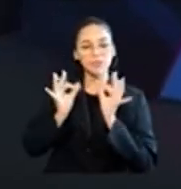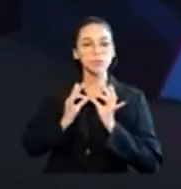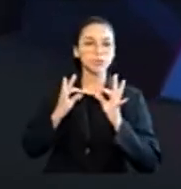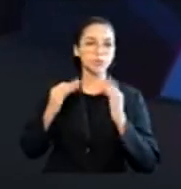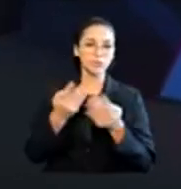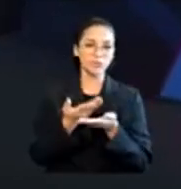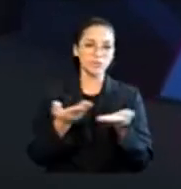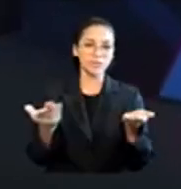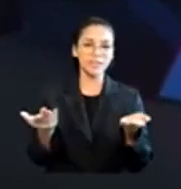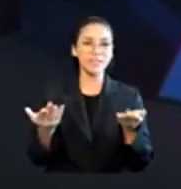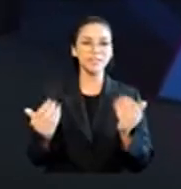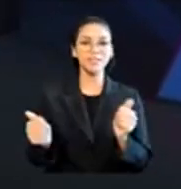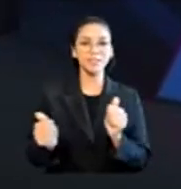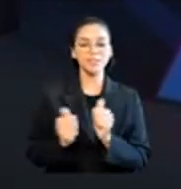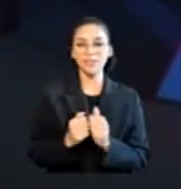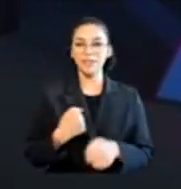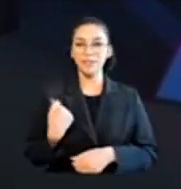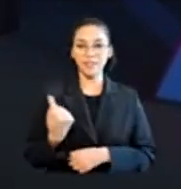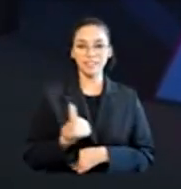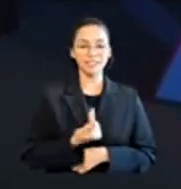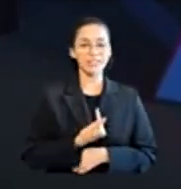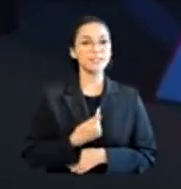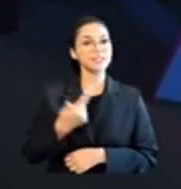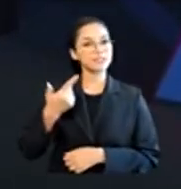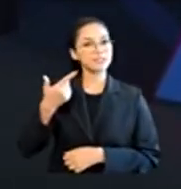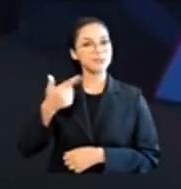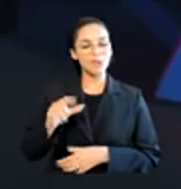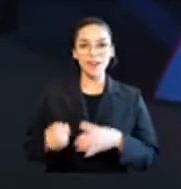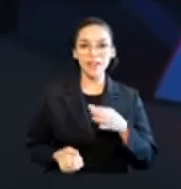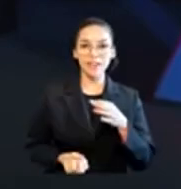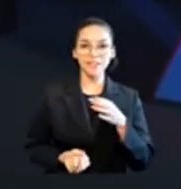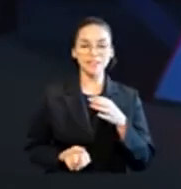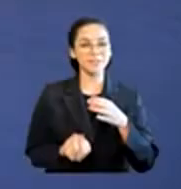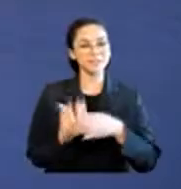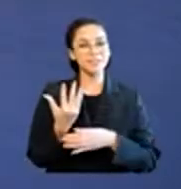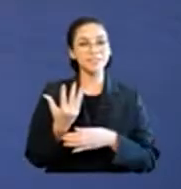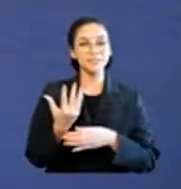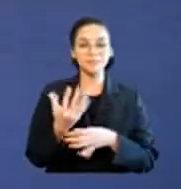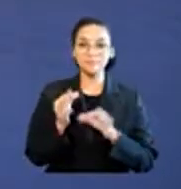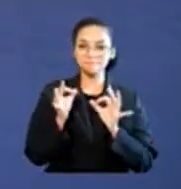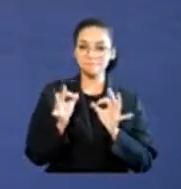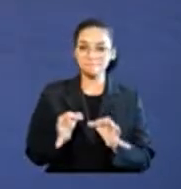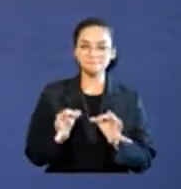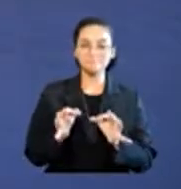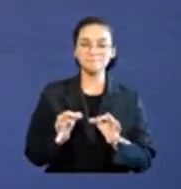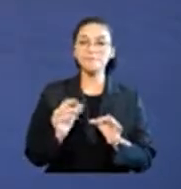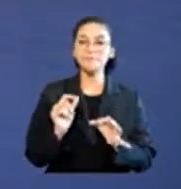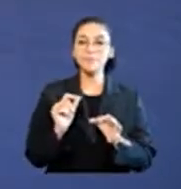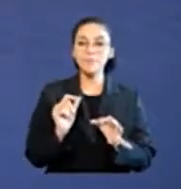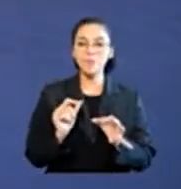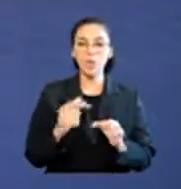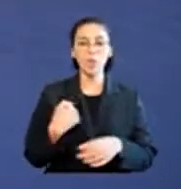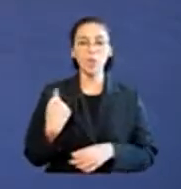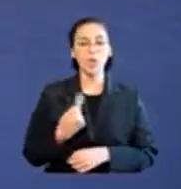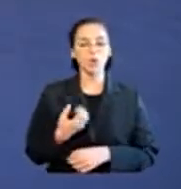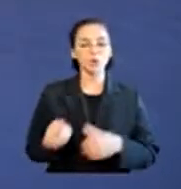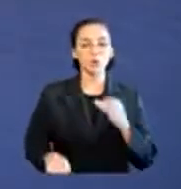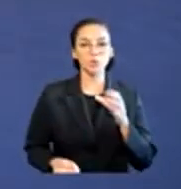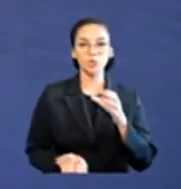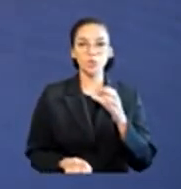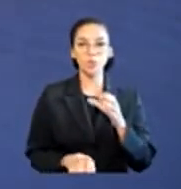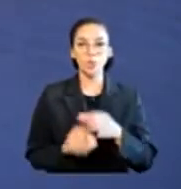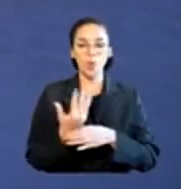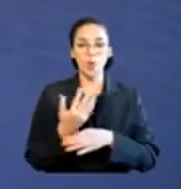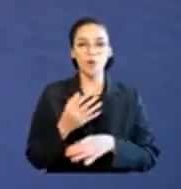que estiveram com a gente em mais esse lançamento, certo de que o novo Fiat Scudo será mais